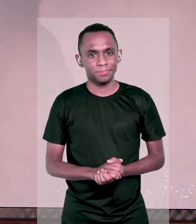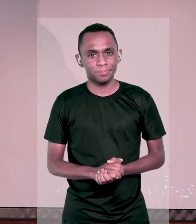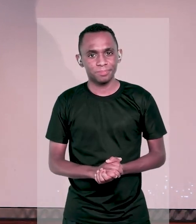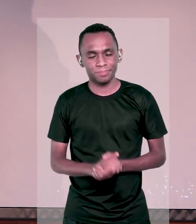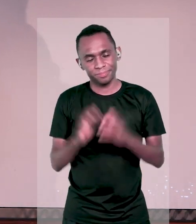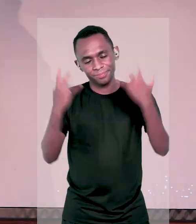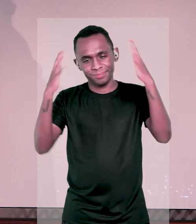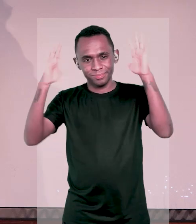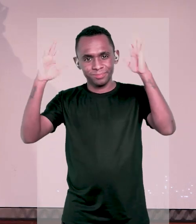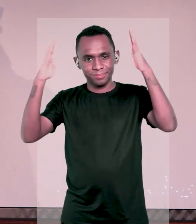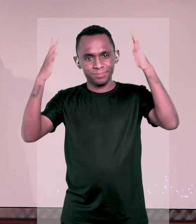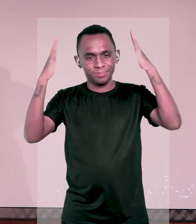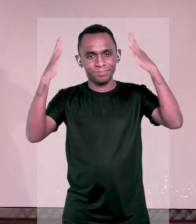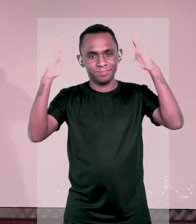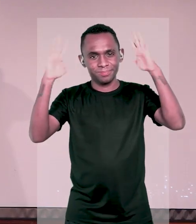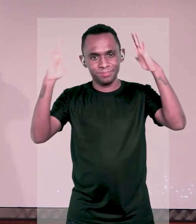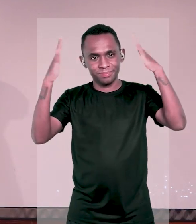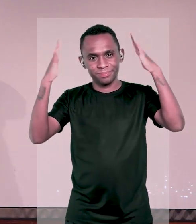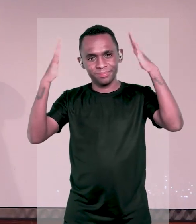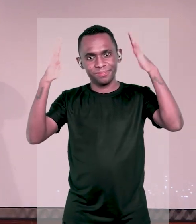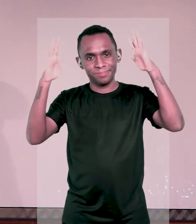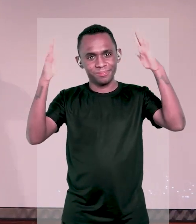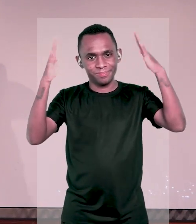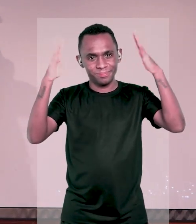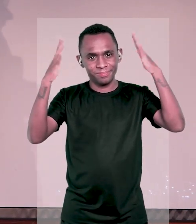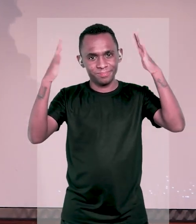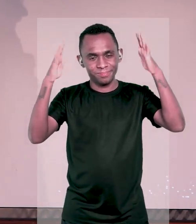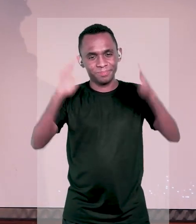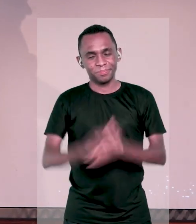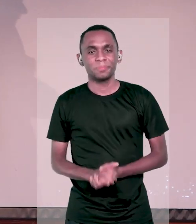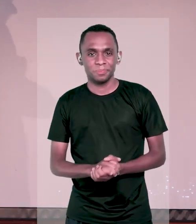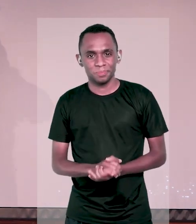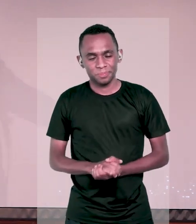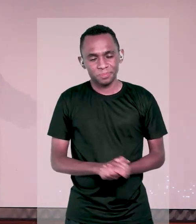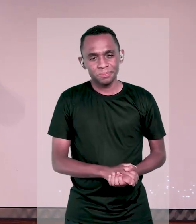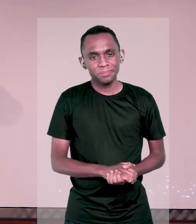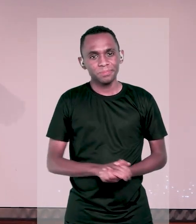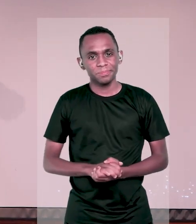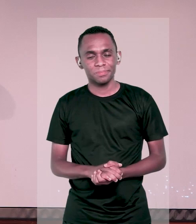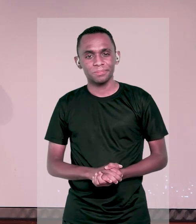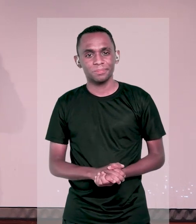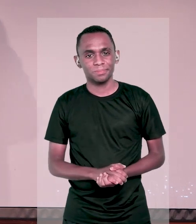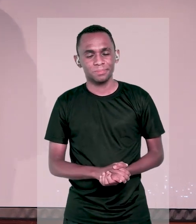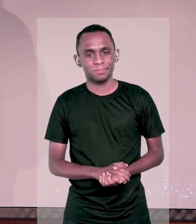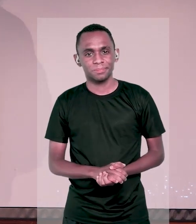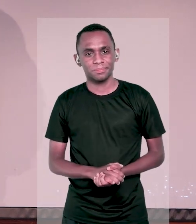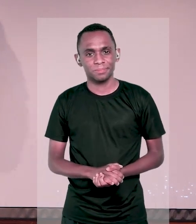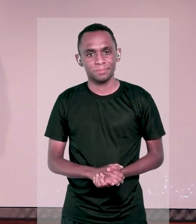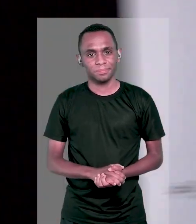é possível que o Lucas esteja aberto ainda de madrugada. Até lá. Vem cá, Adalto.